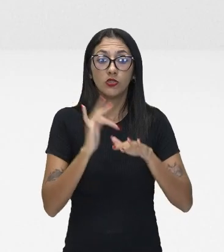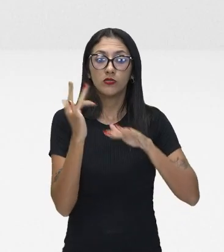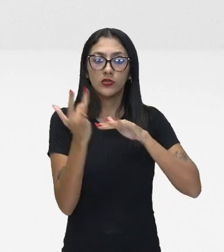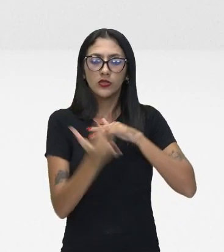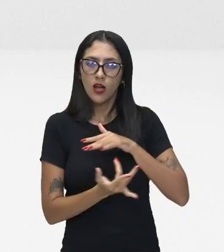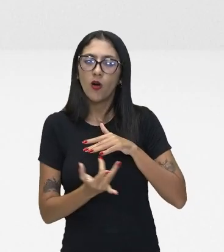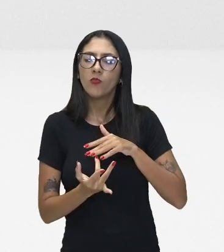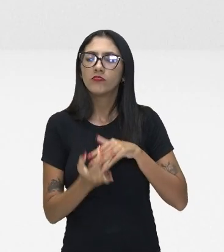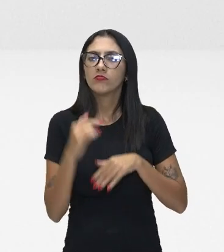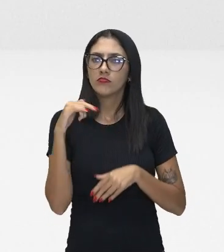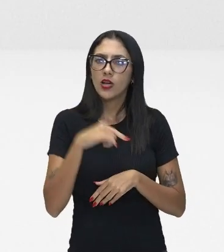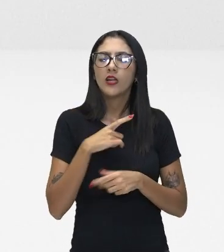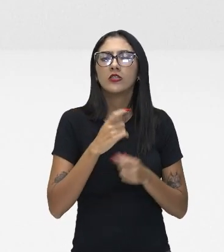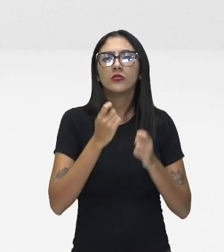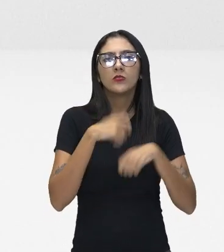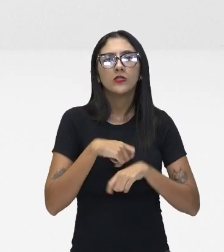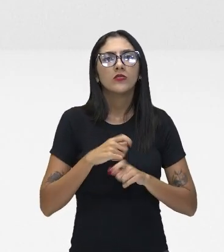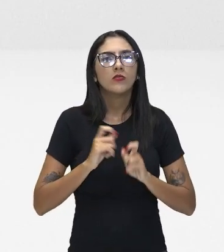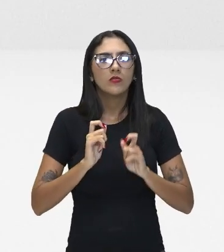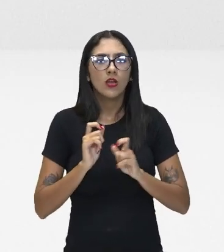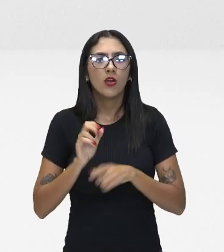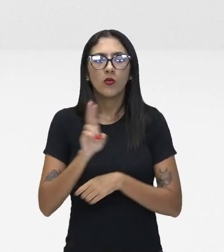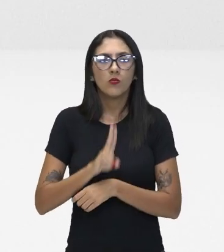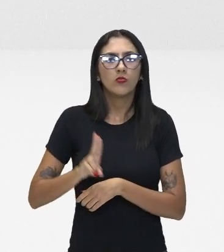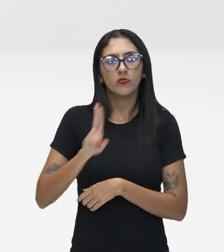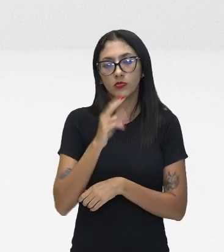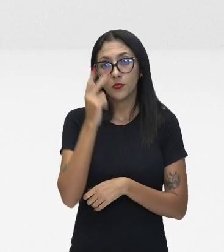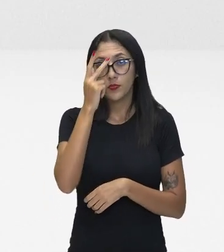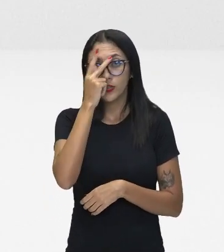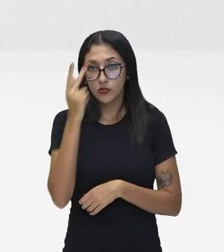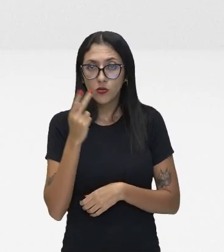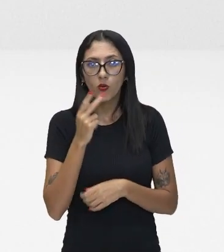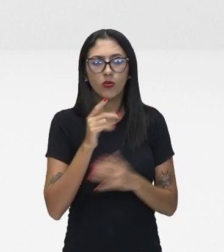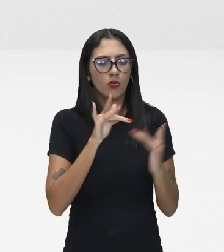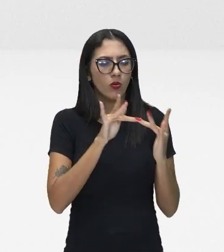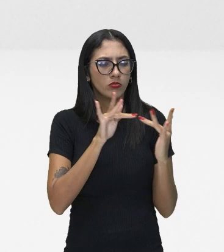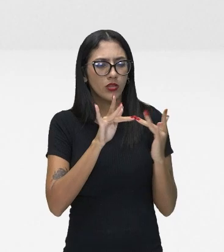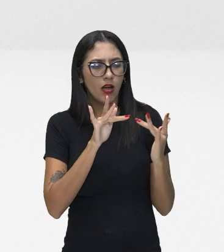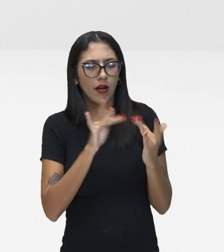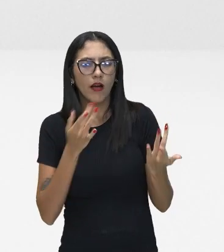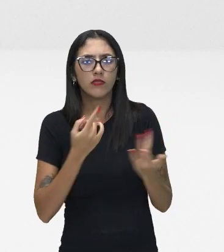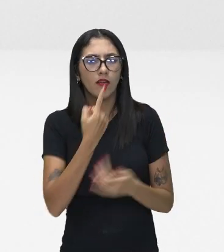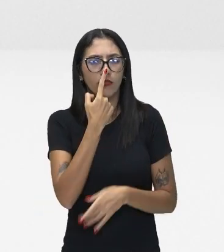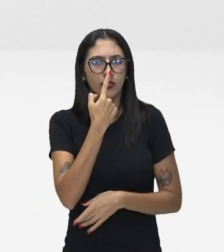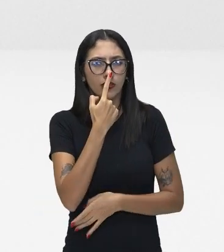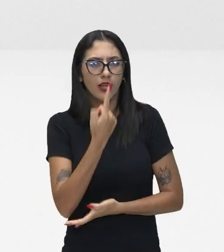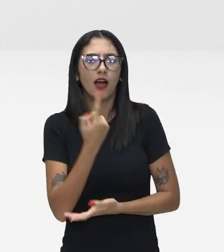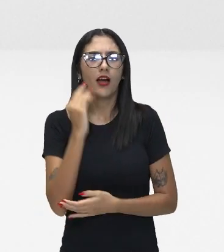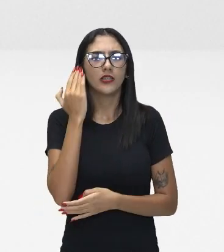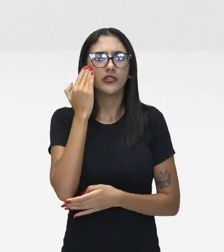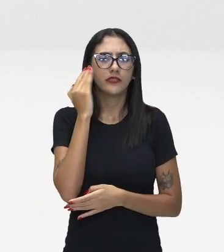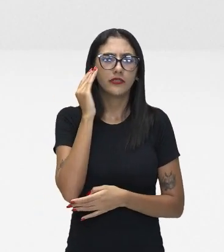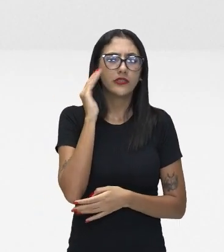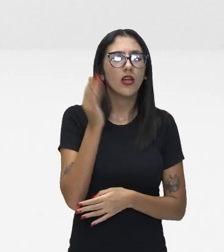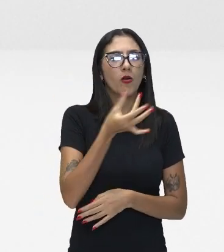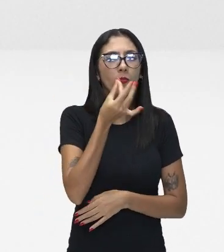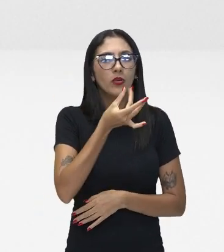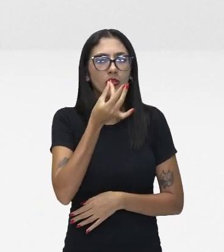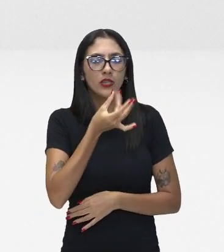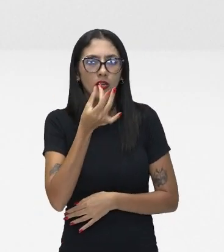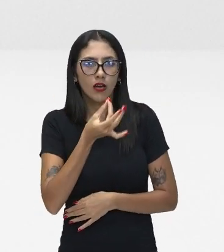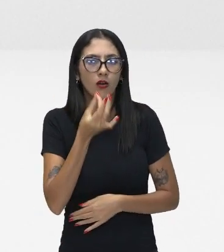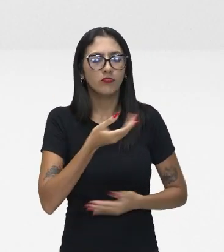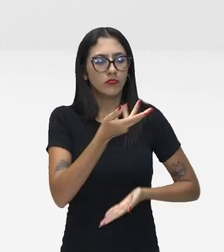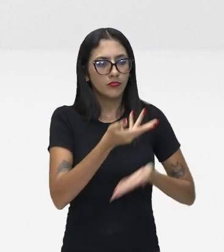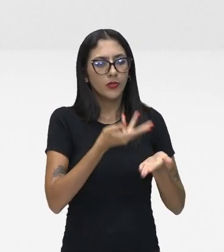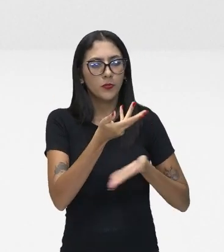forma de você trazer o seu cliente para perto, né? Saber com quem você está tratando, saber com quem você está falando ali, né,